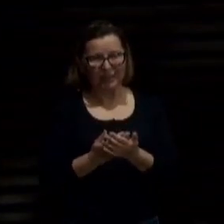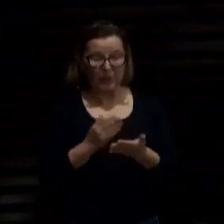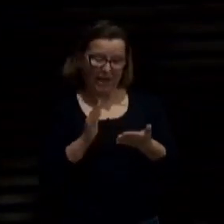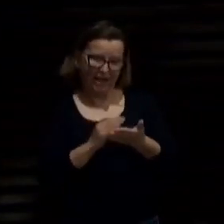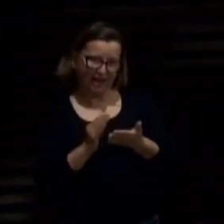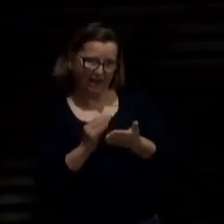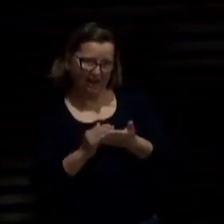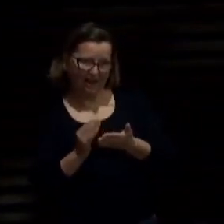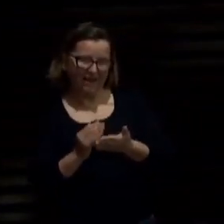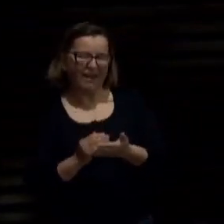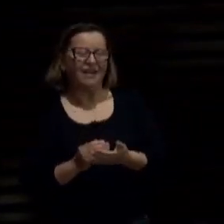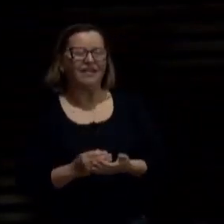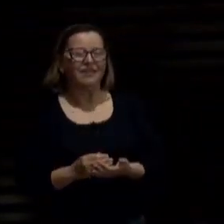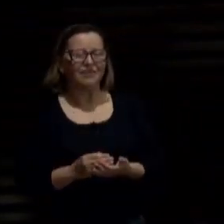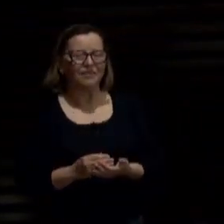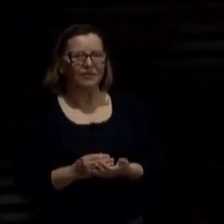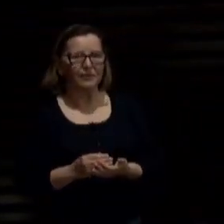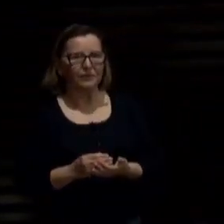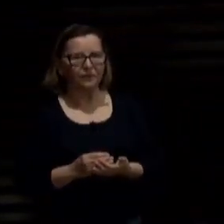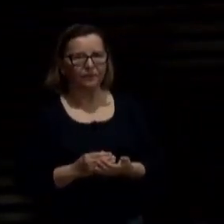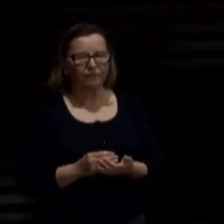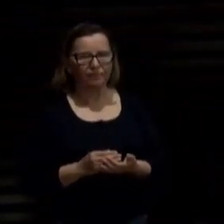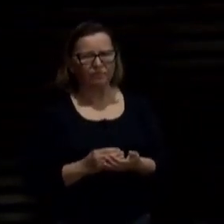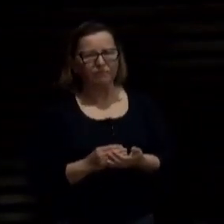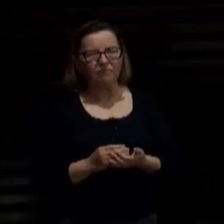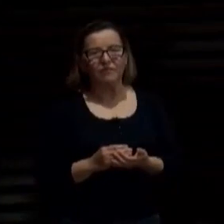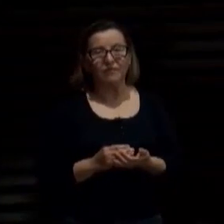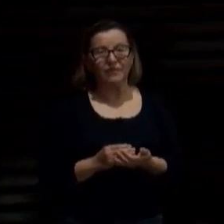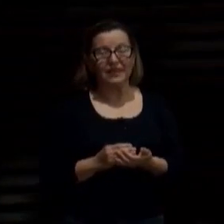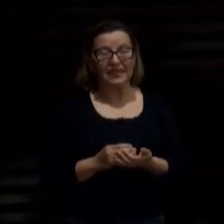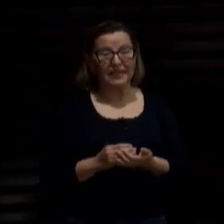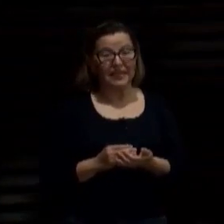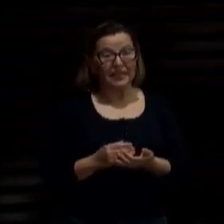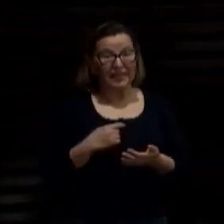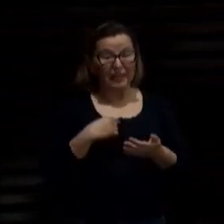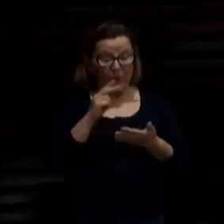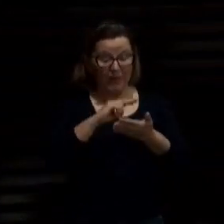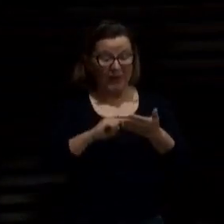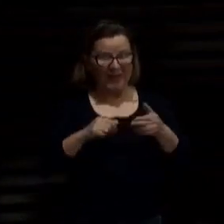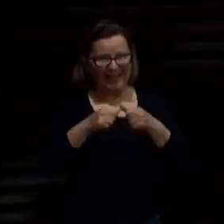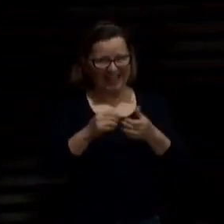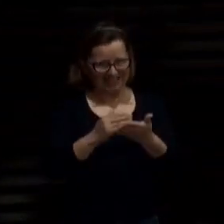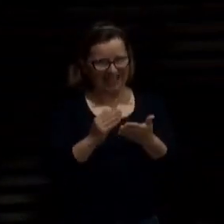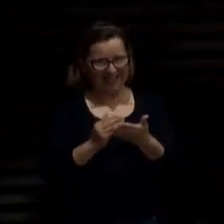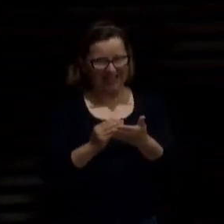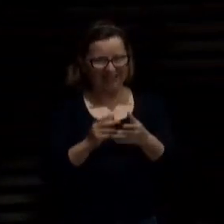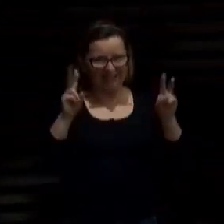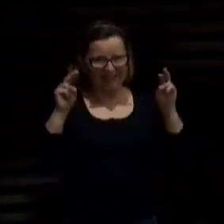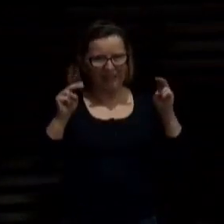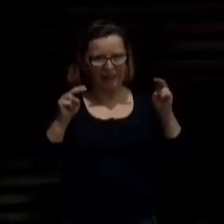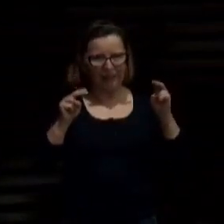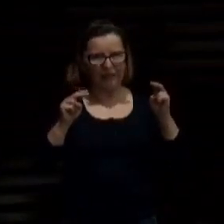livros do Dr. R.C. Sproul, e me caiu por sorte este aqui, cujo título é Posso